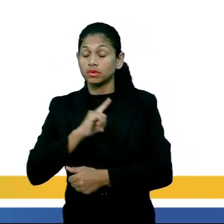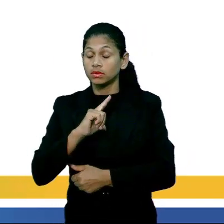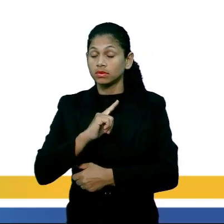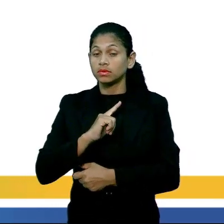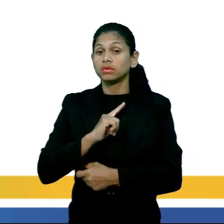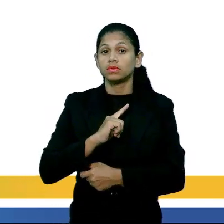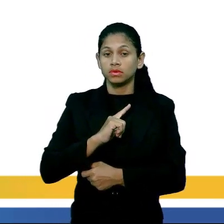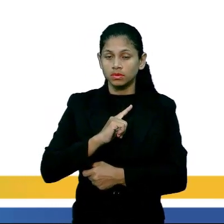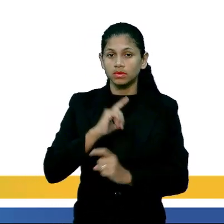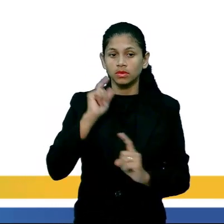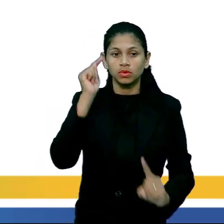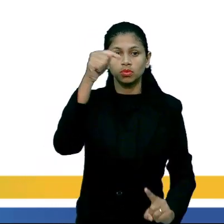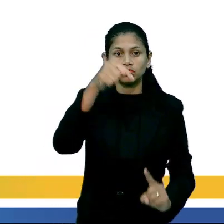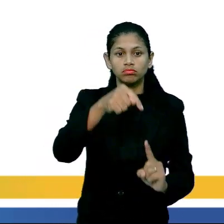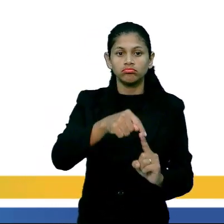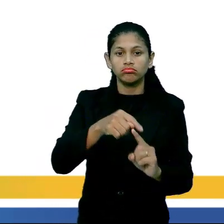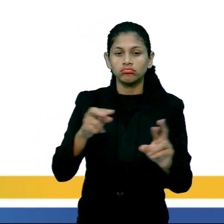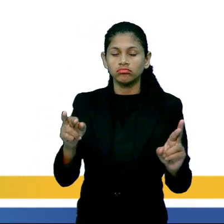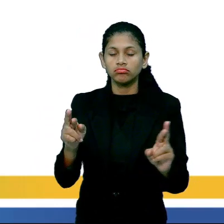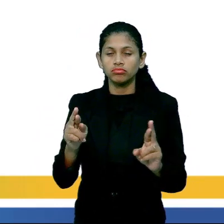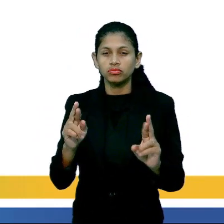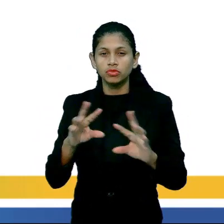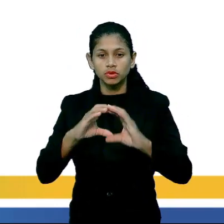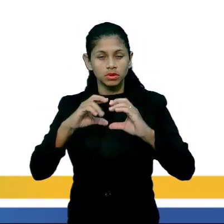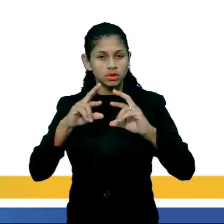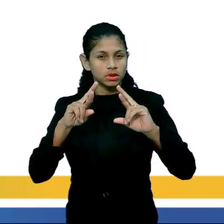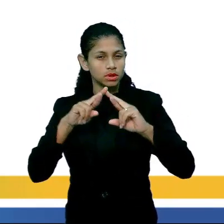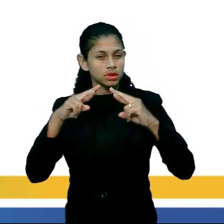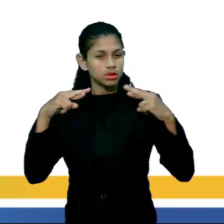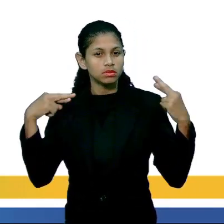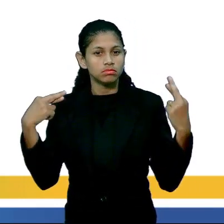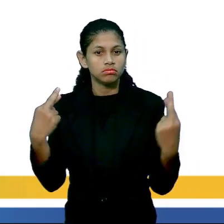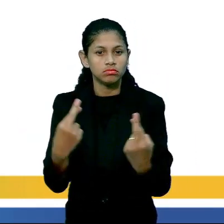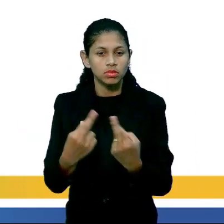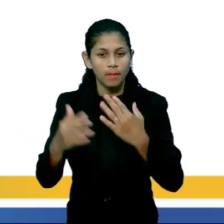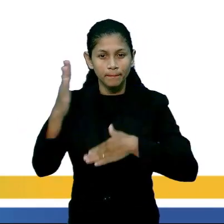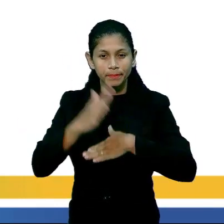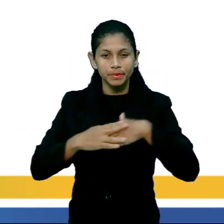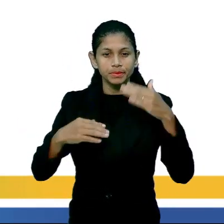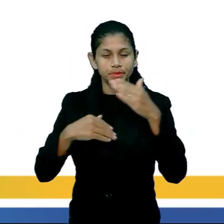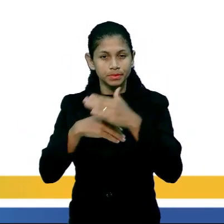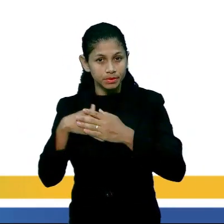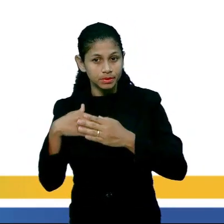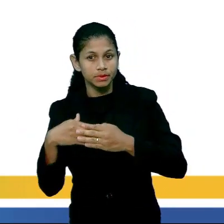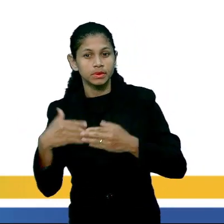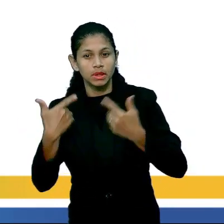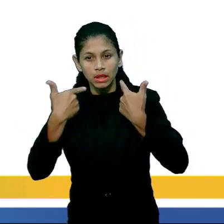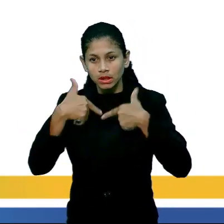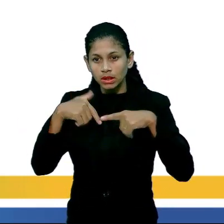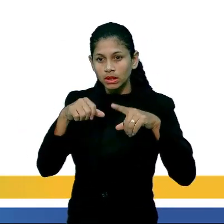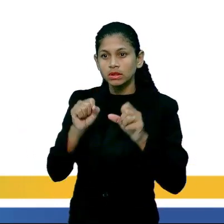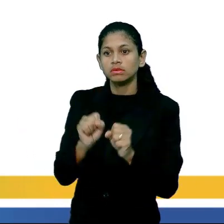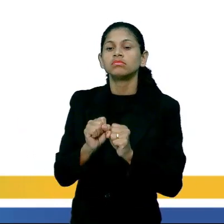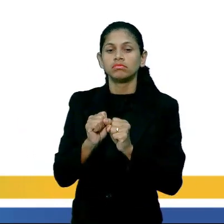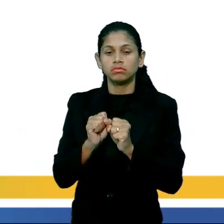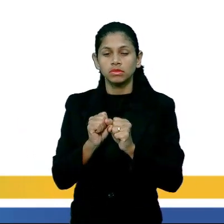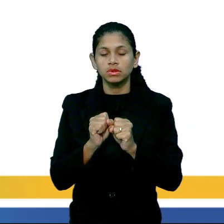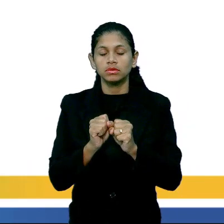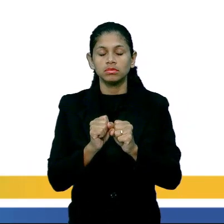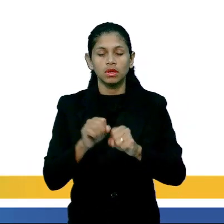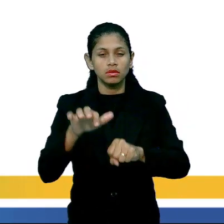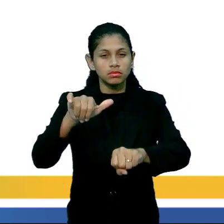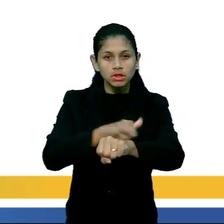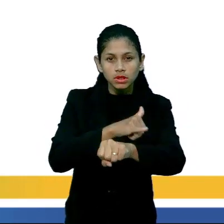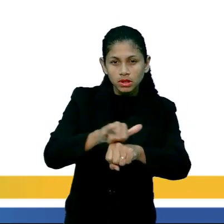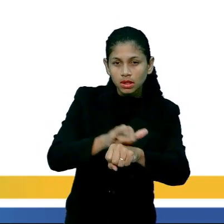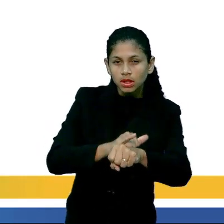profissionais especialistas em educação e linguística para debater novas tendências, estratégias e métodos de